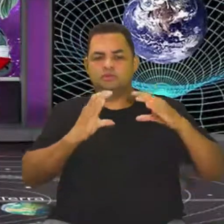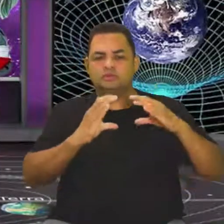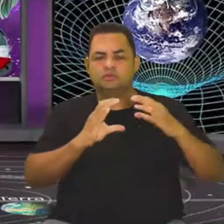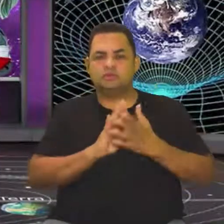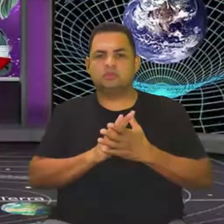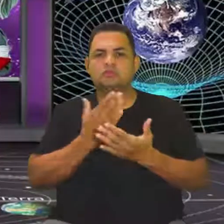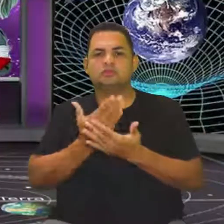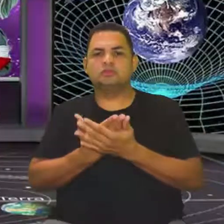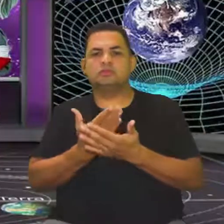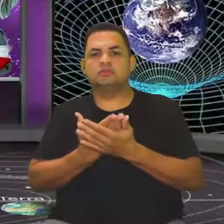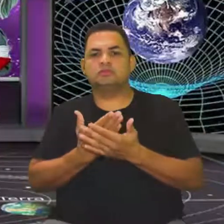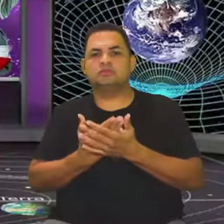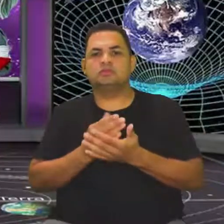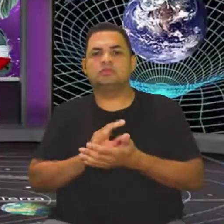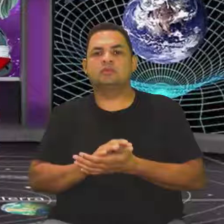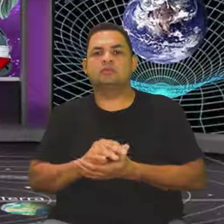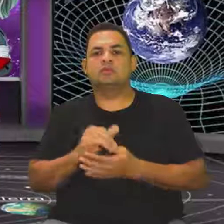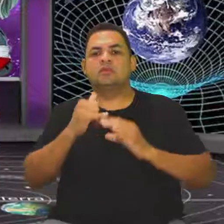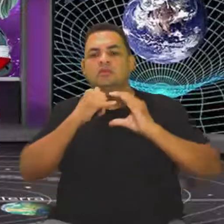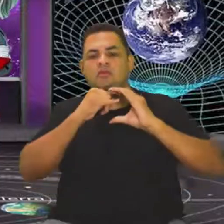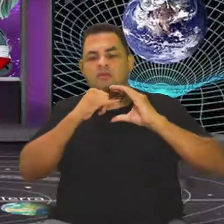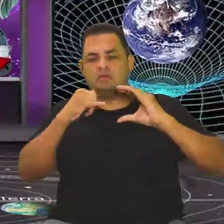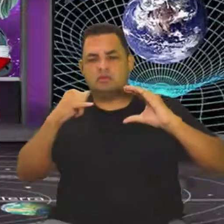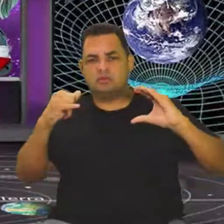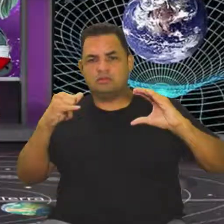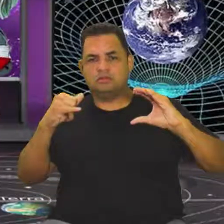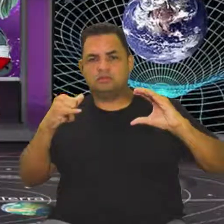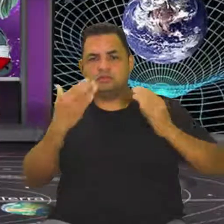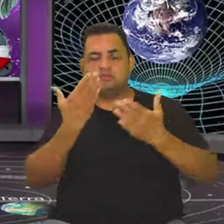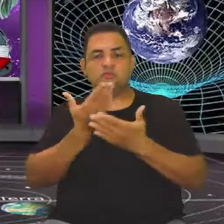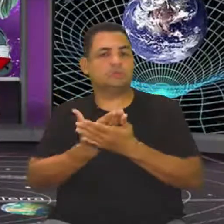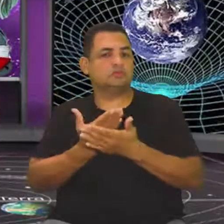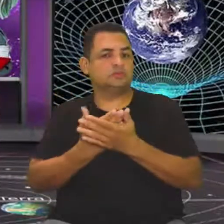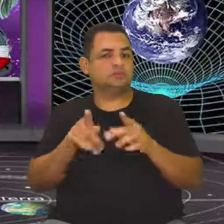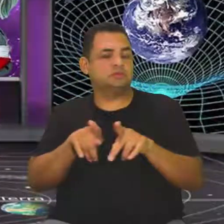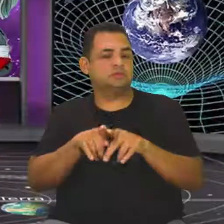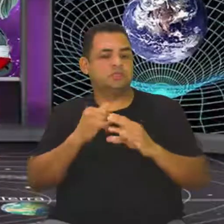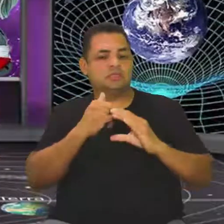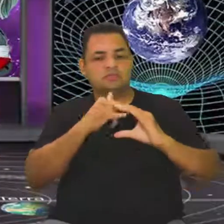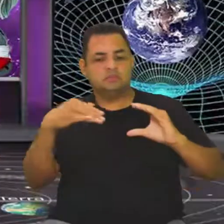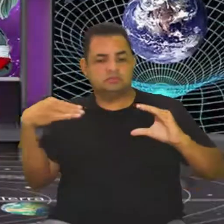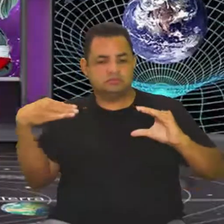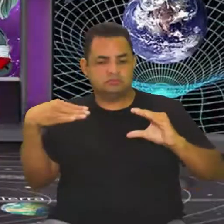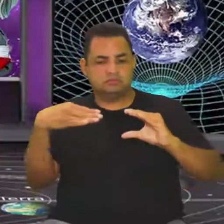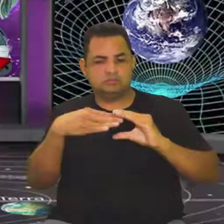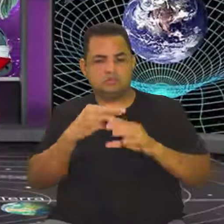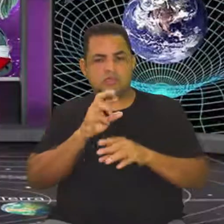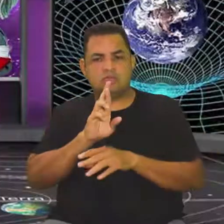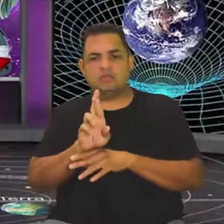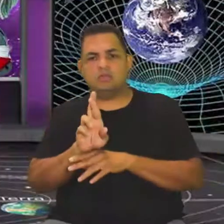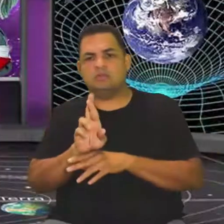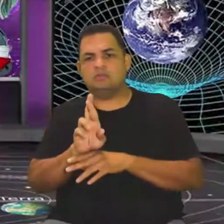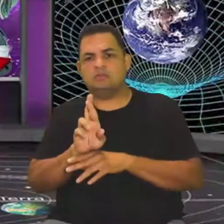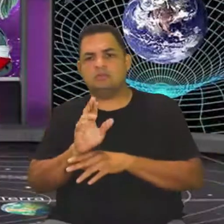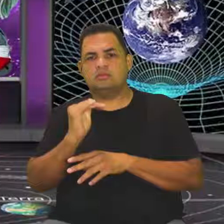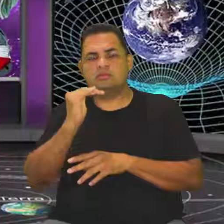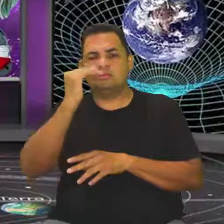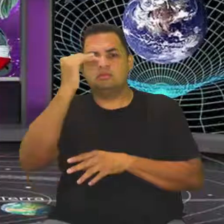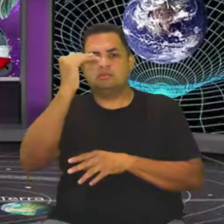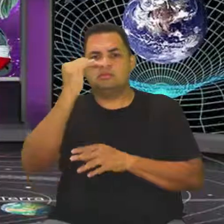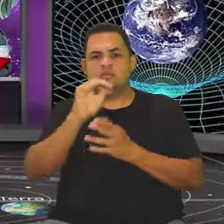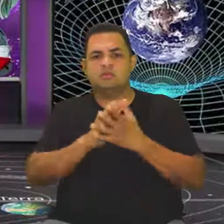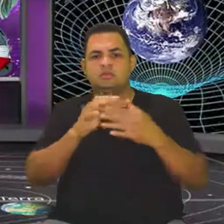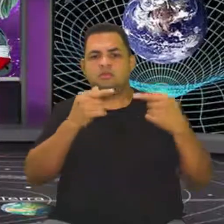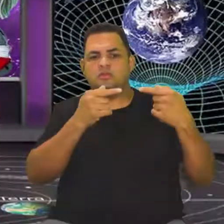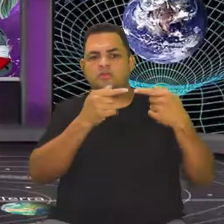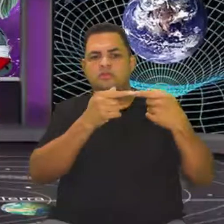mais também? Corrente. Nós vimos que a corrente que passa pelo resistor que está em série